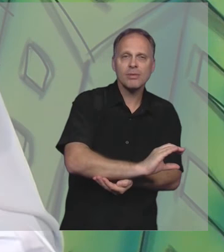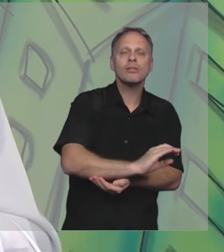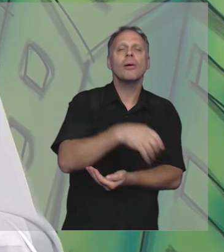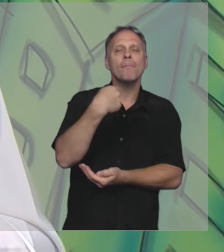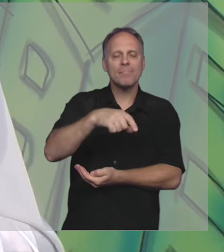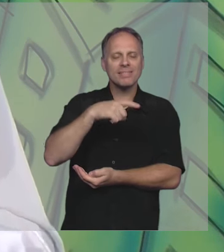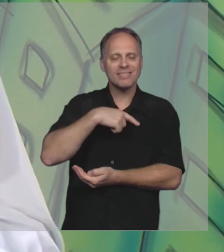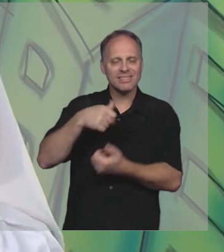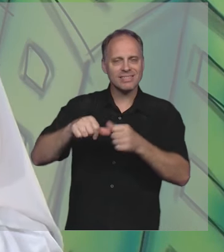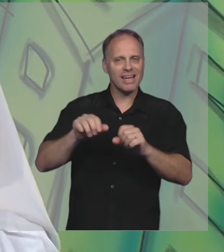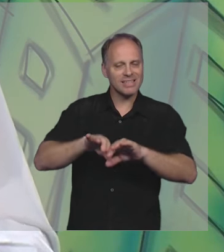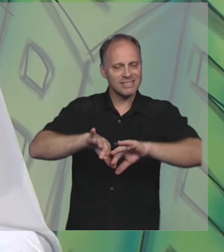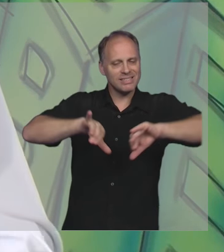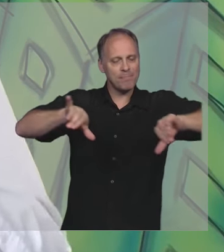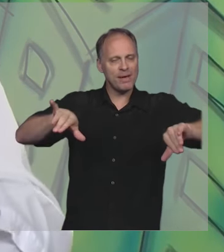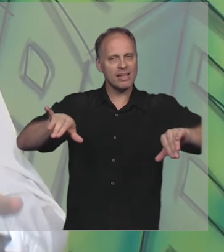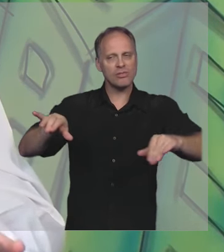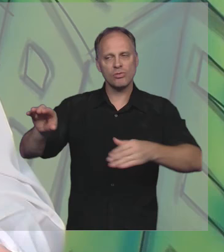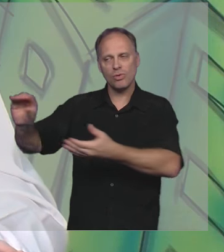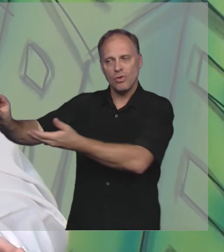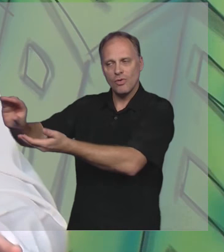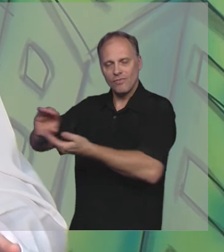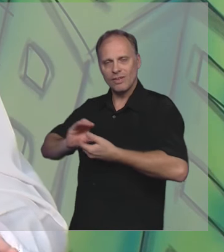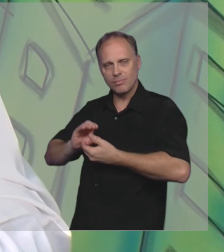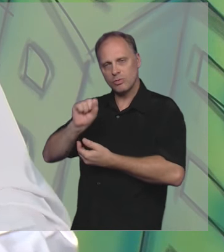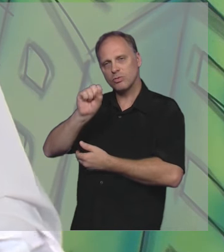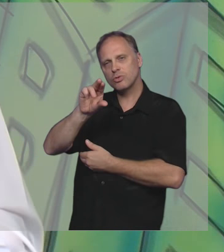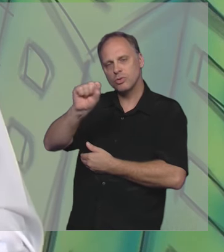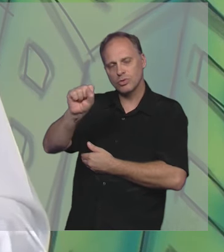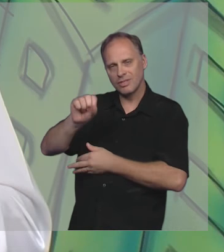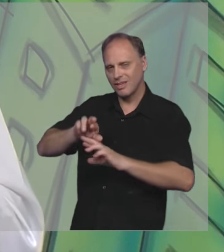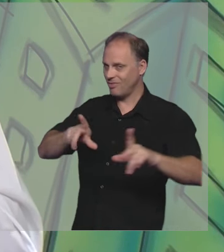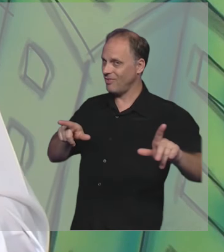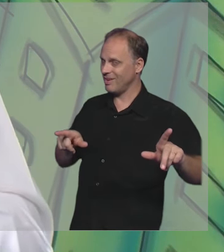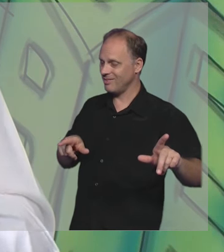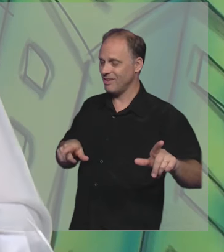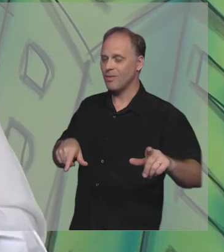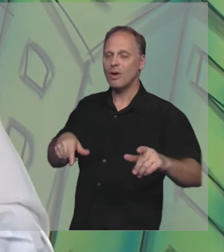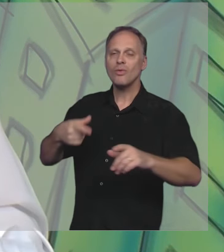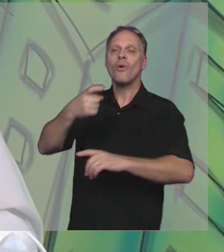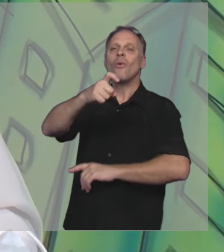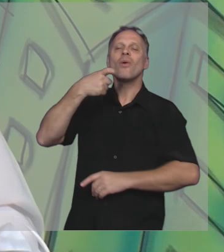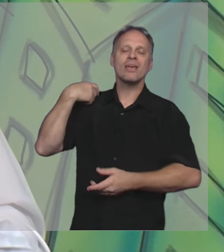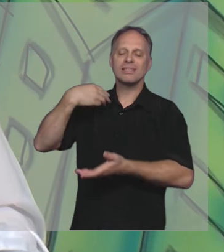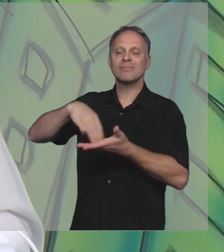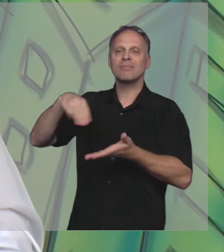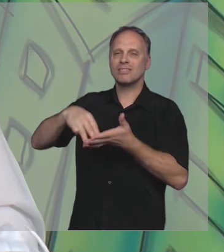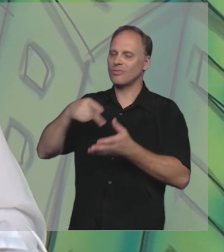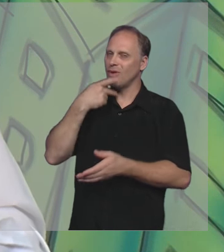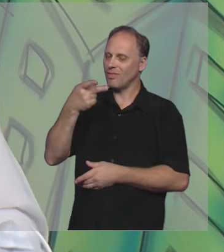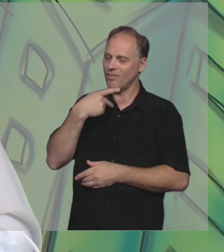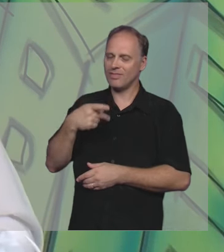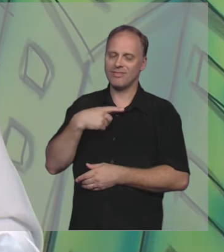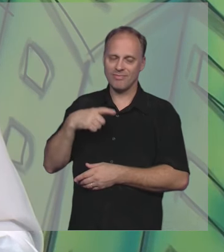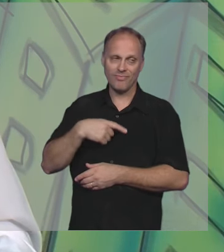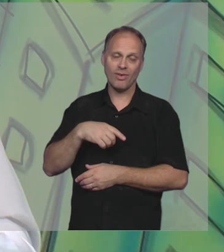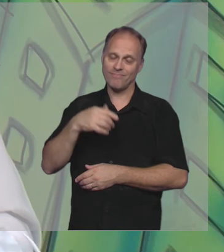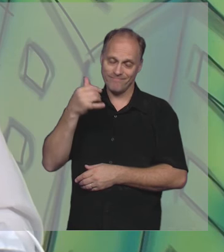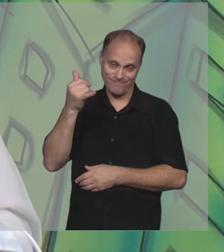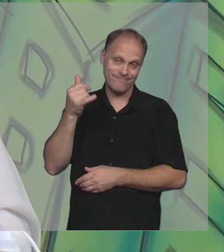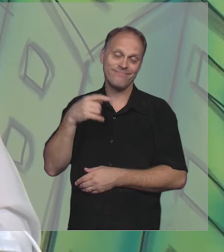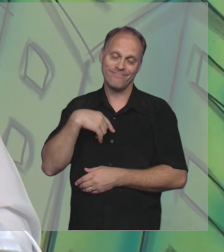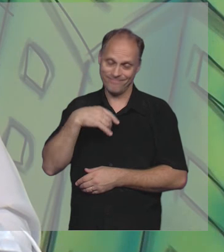ele tem que ser a parte do financiamento do SUS. Quando o ex-ministro comenta aquilo ali, ele teve uma